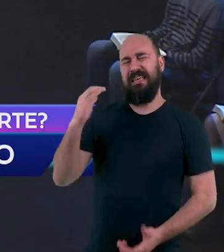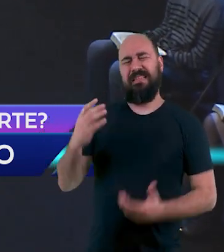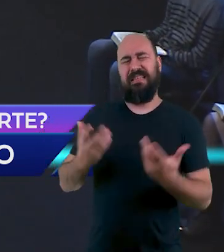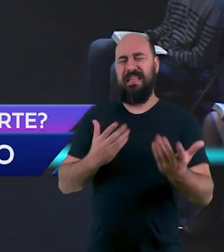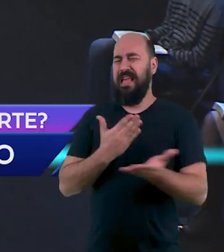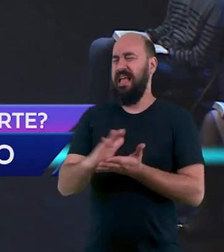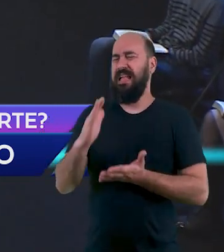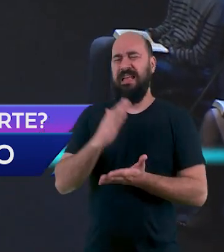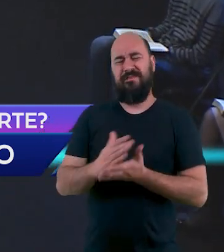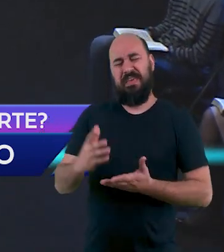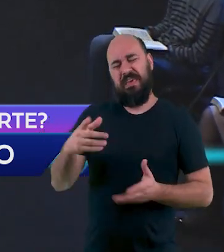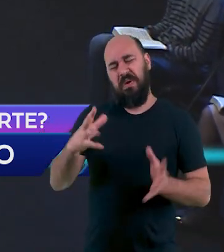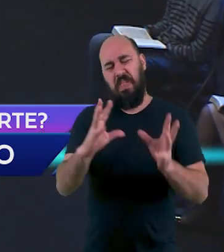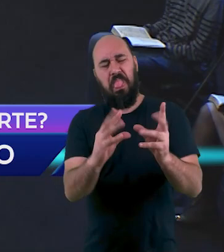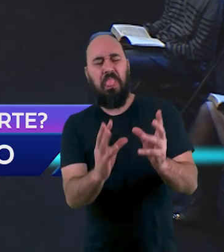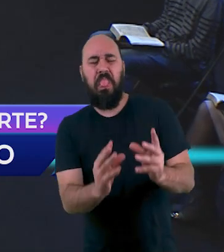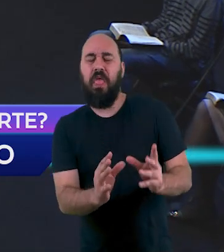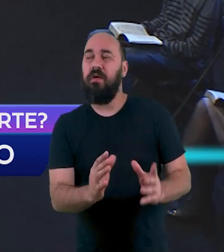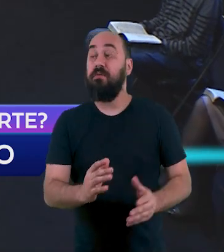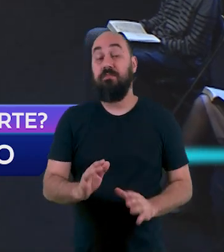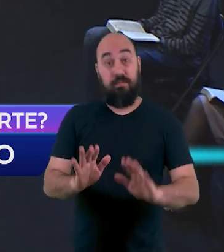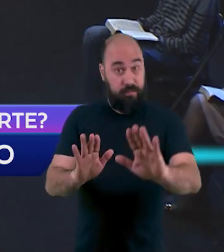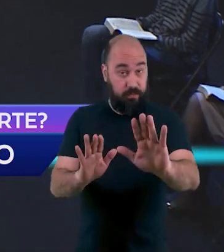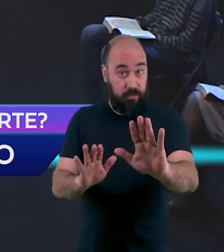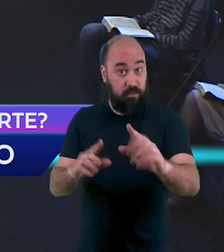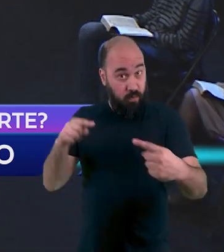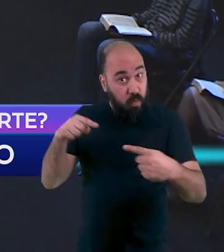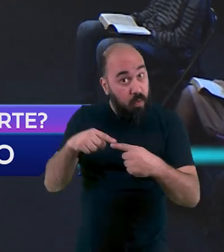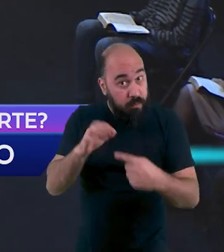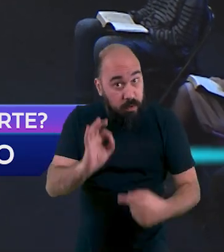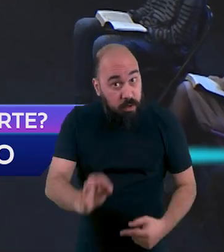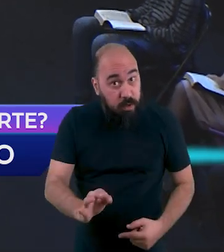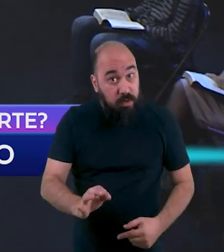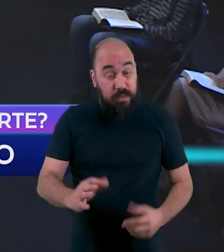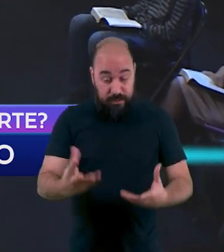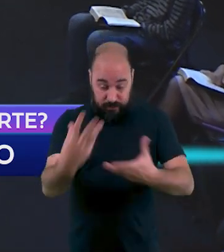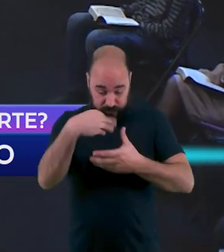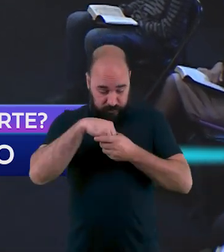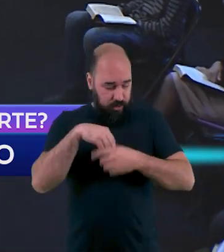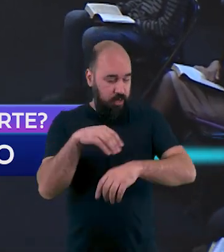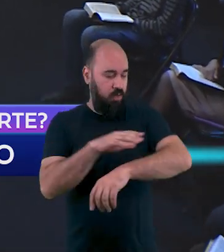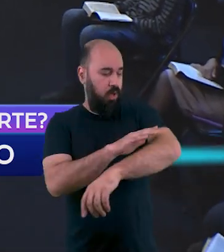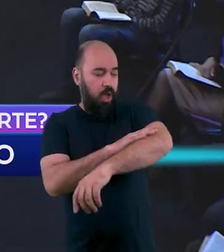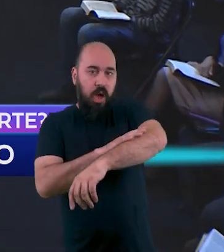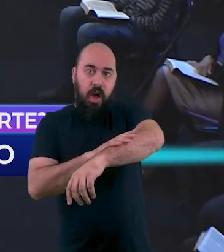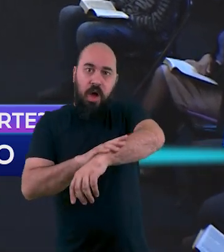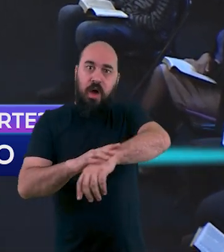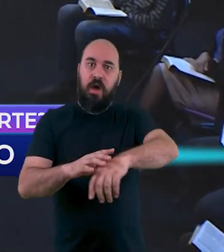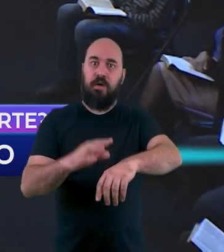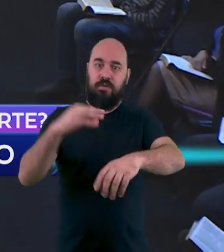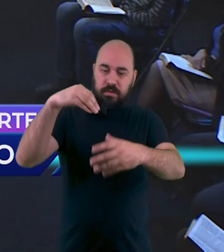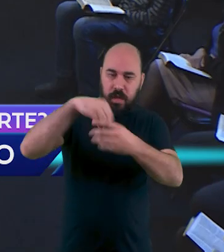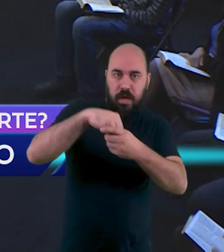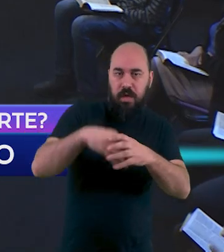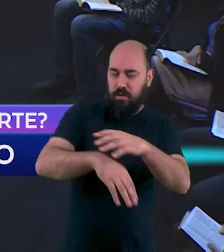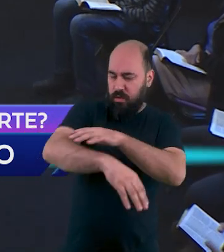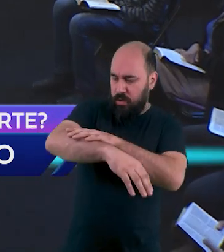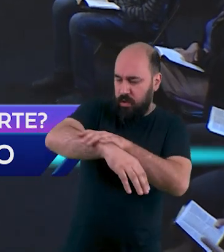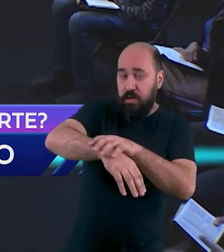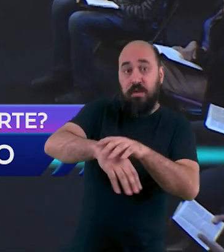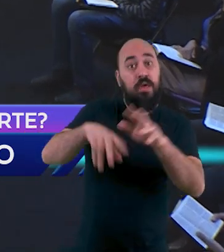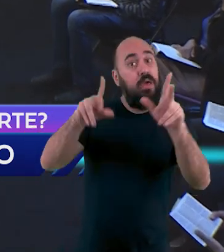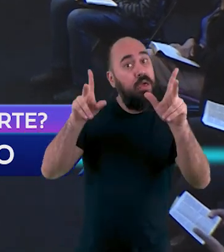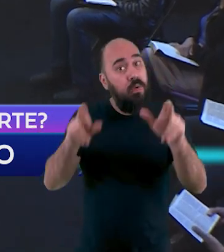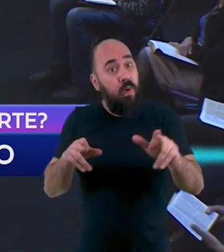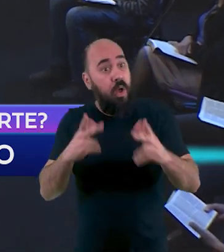Água, ferro, cálcio. São elementos químicos que estão na natureza. Não tem nada